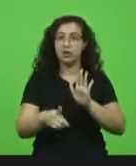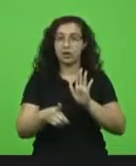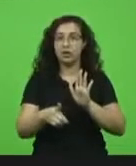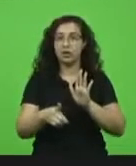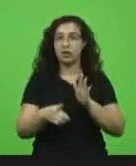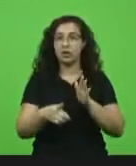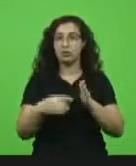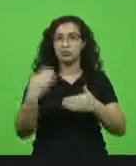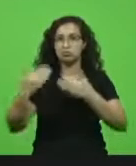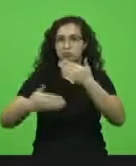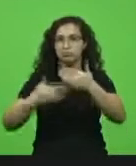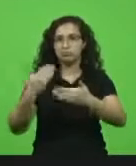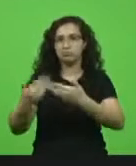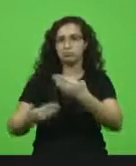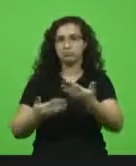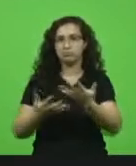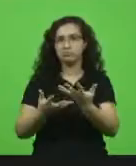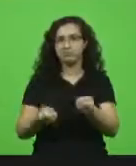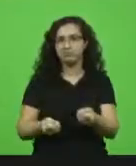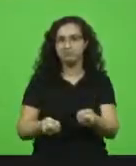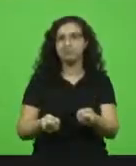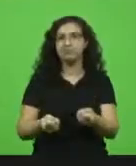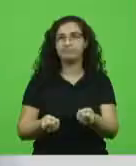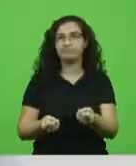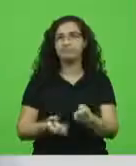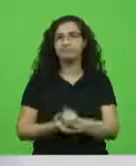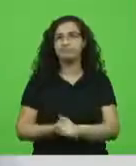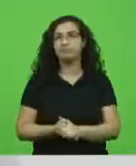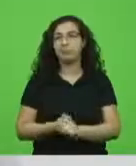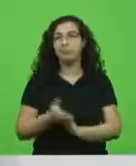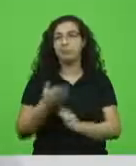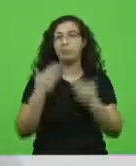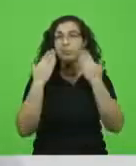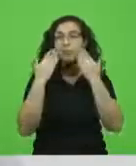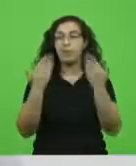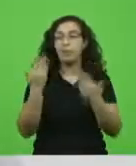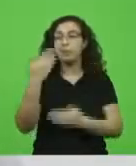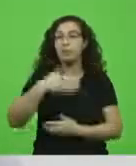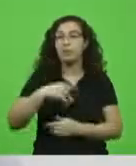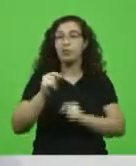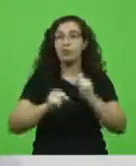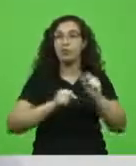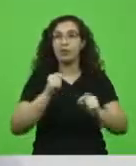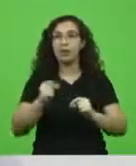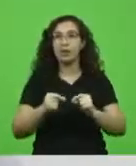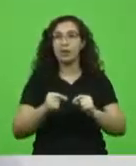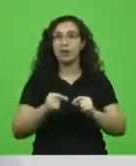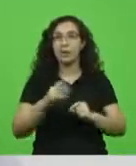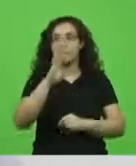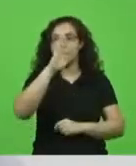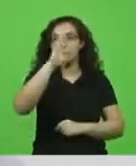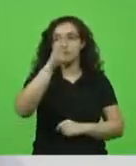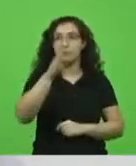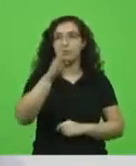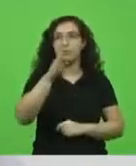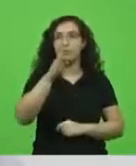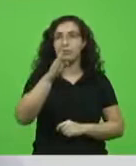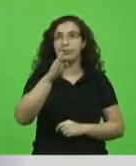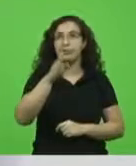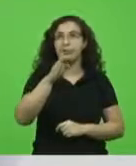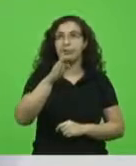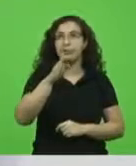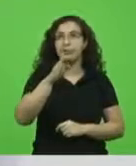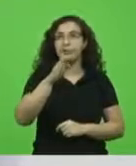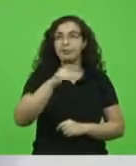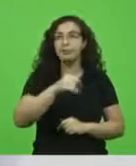suas consequentes deliberações denota prática que os principais marcos denota